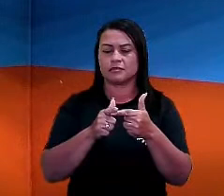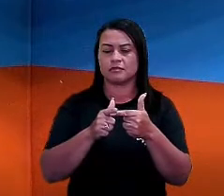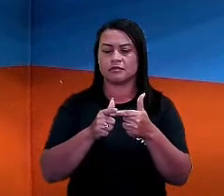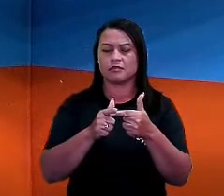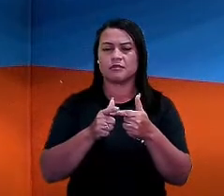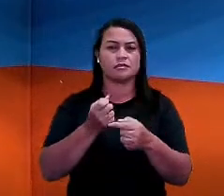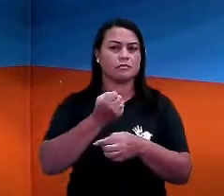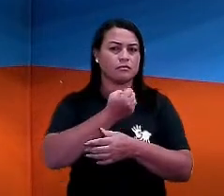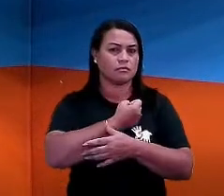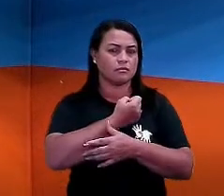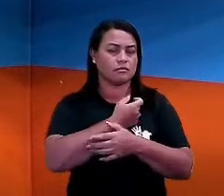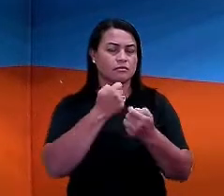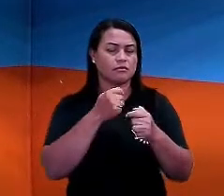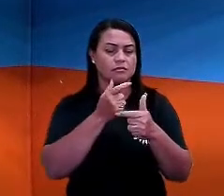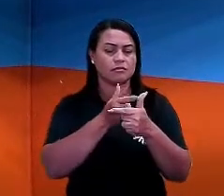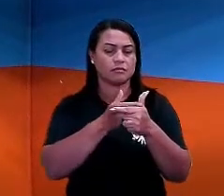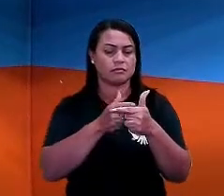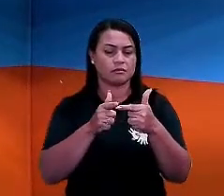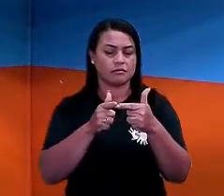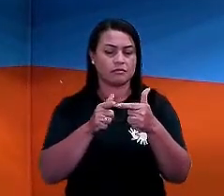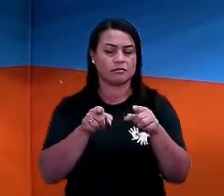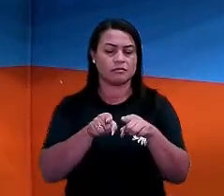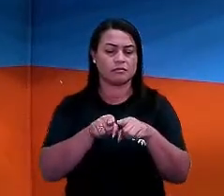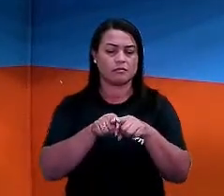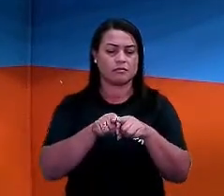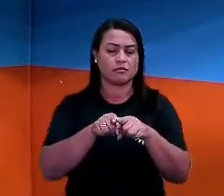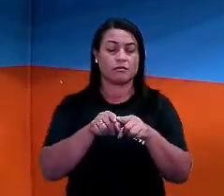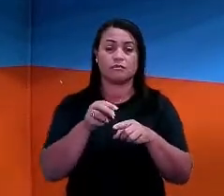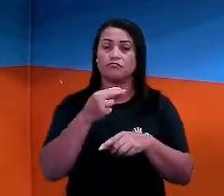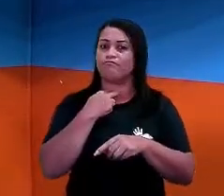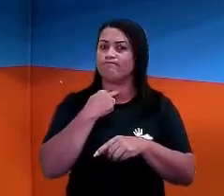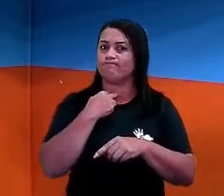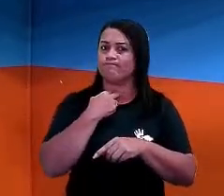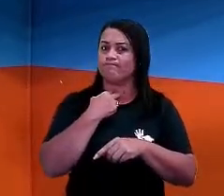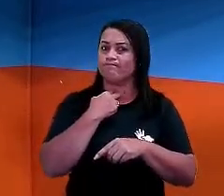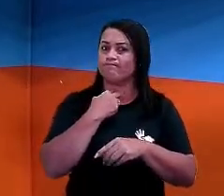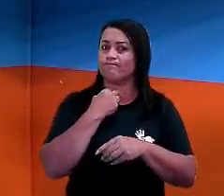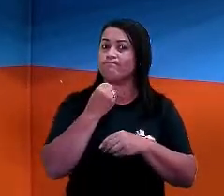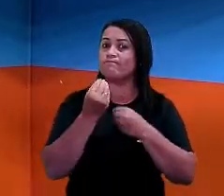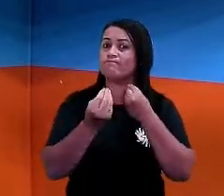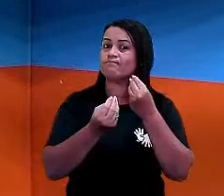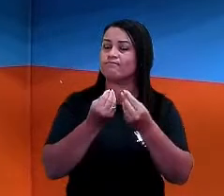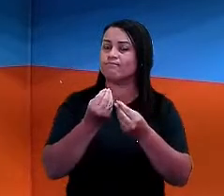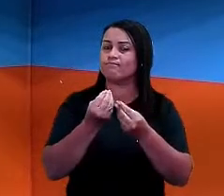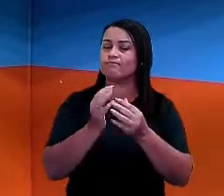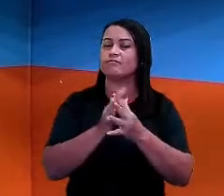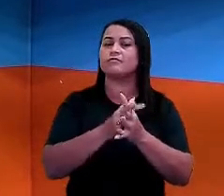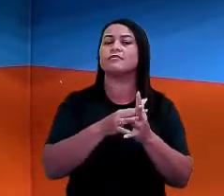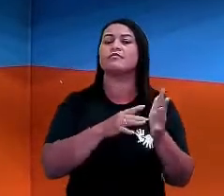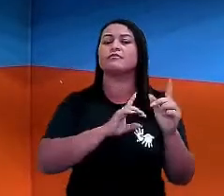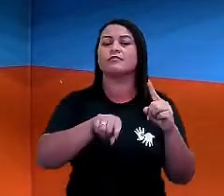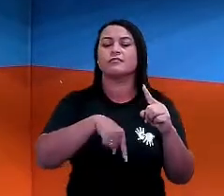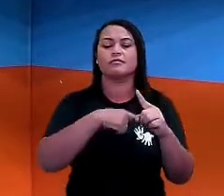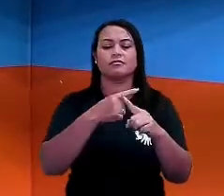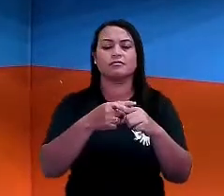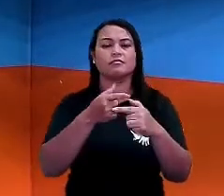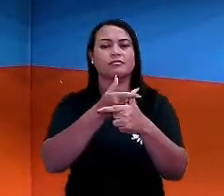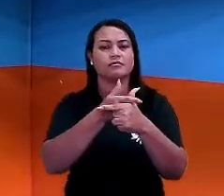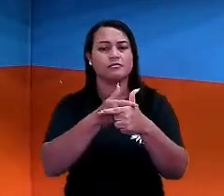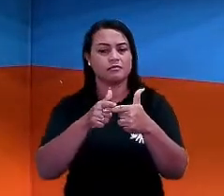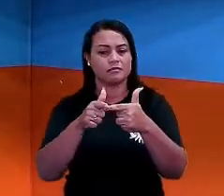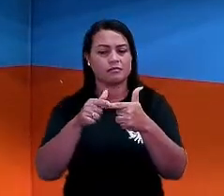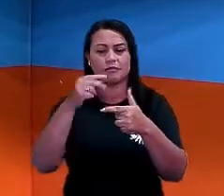tenho que dividir no outro. O que eu não posso de jeito nenhum é fazer multiplicação e divisão da mesma